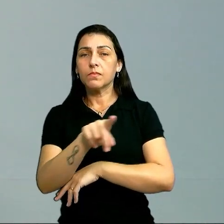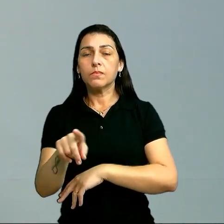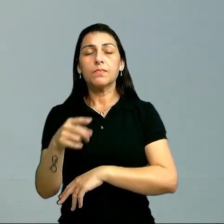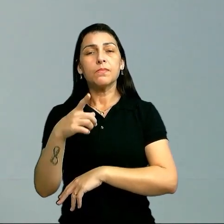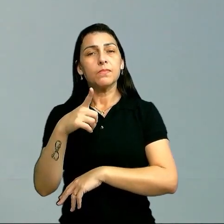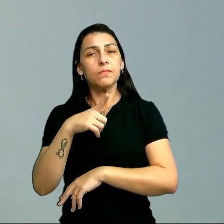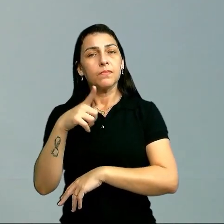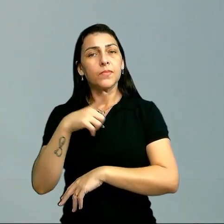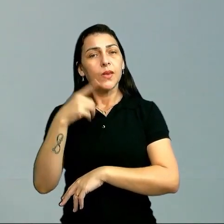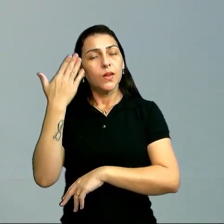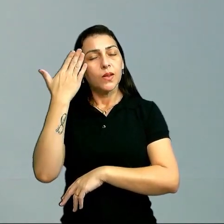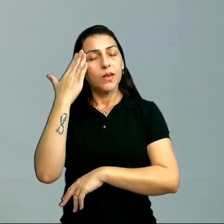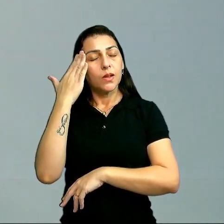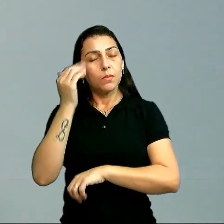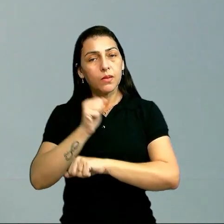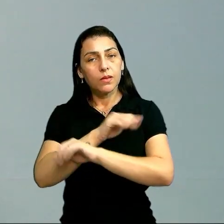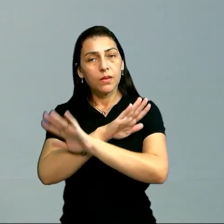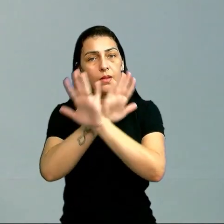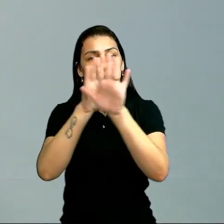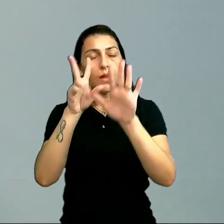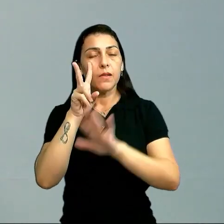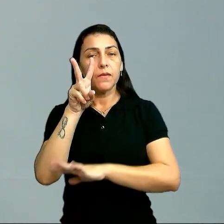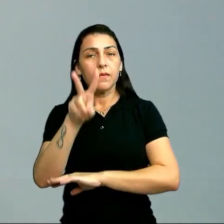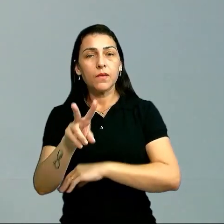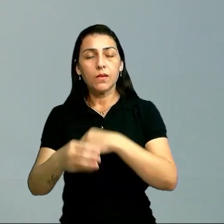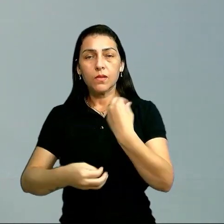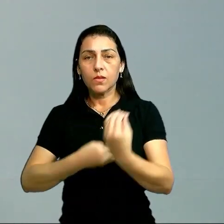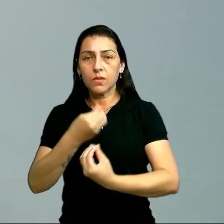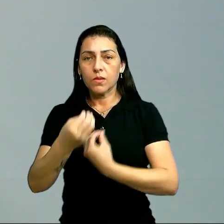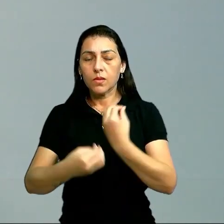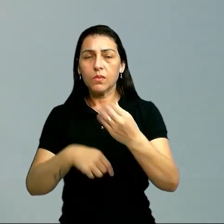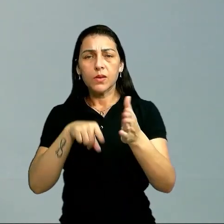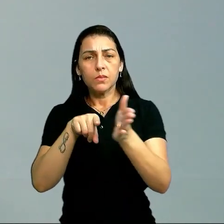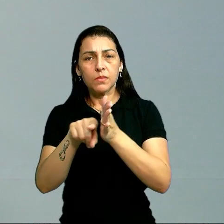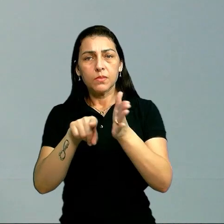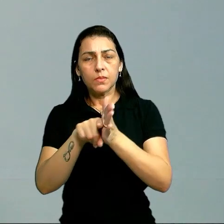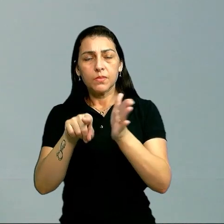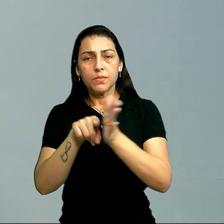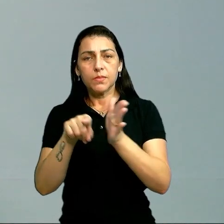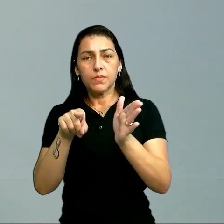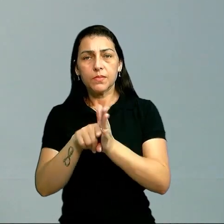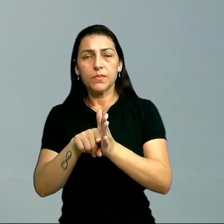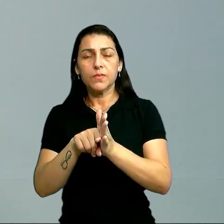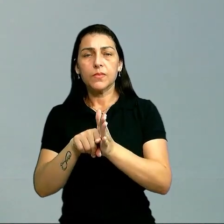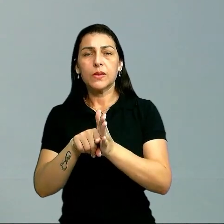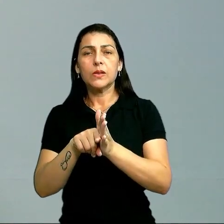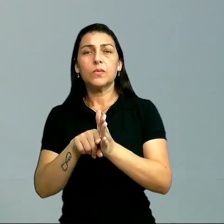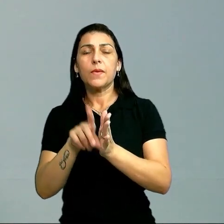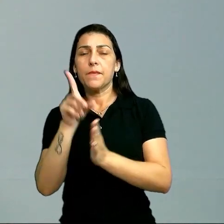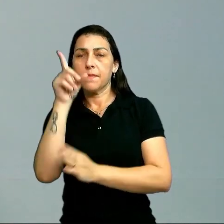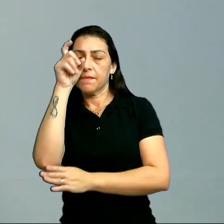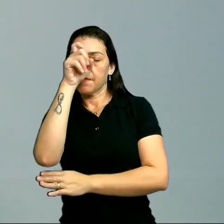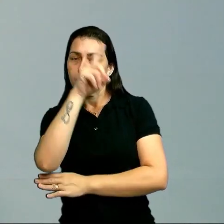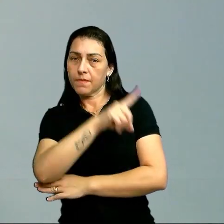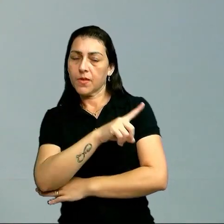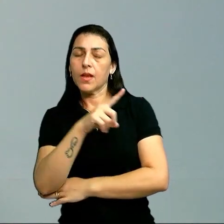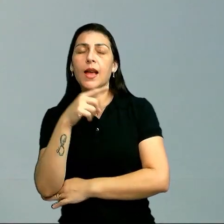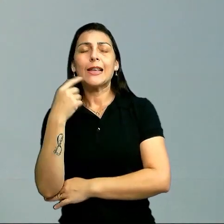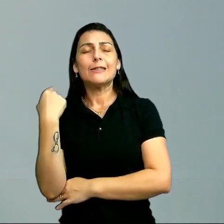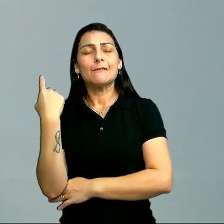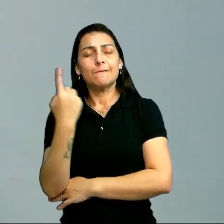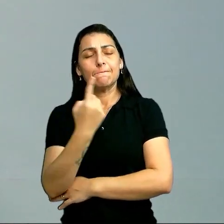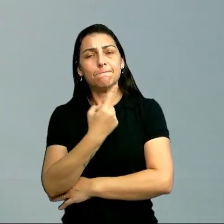um pouco mais de entendimento e vejam como as questões não são tão complexas como a gente às